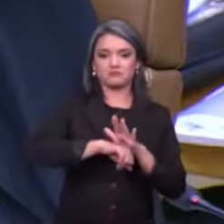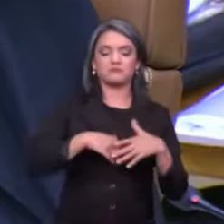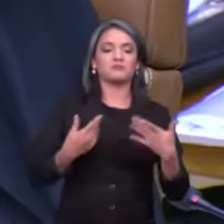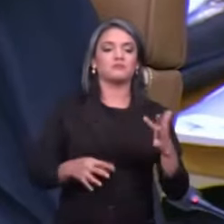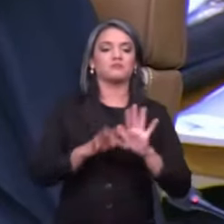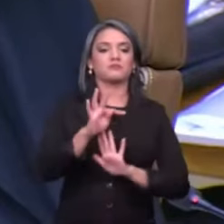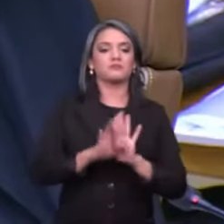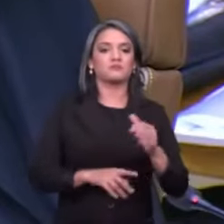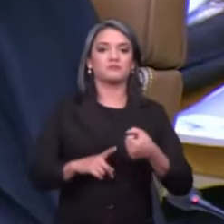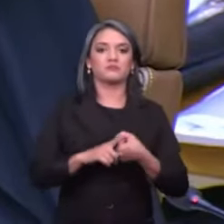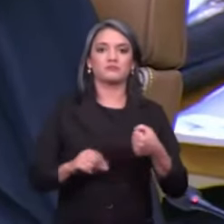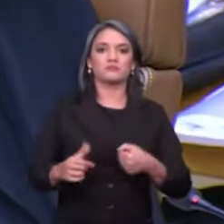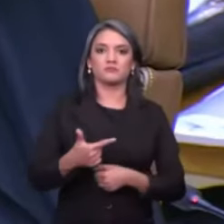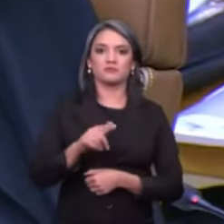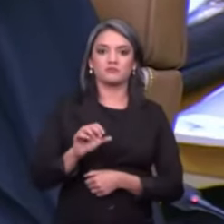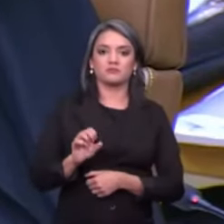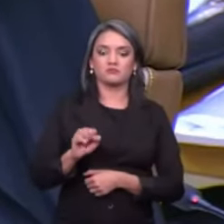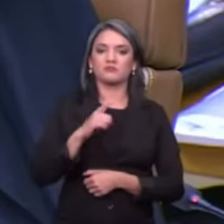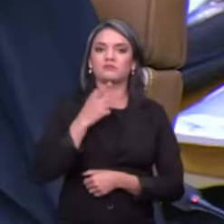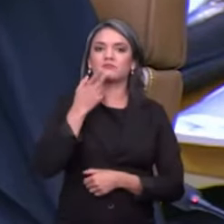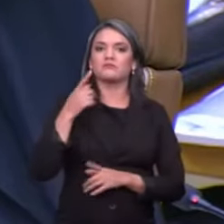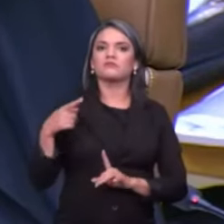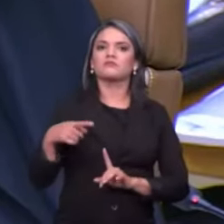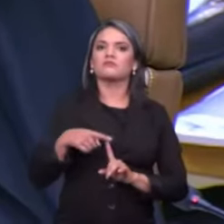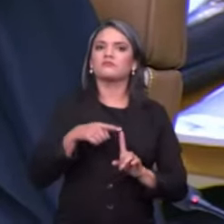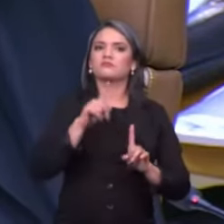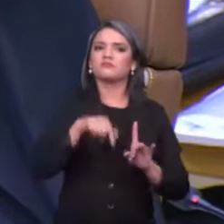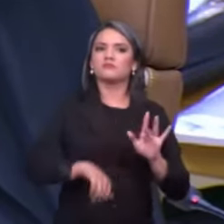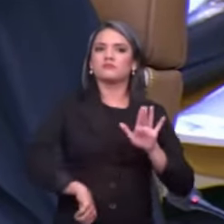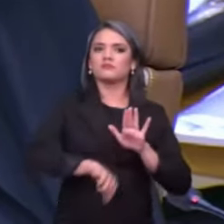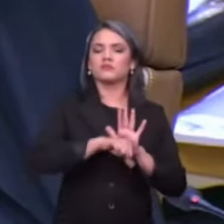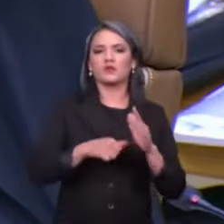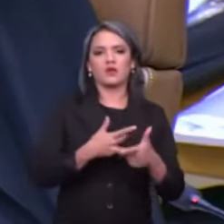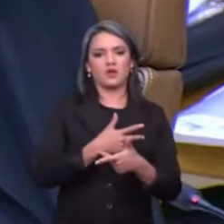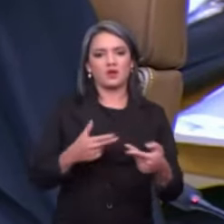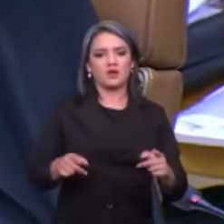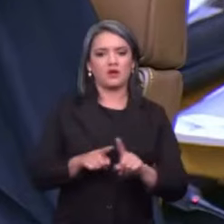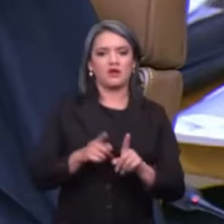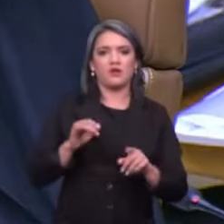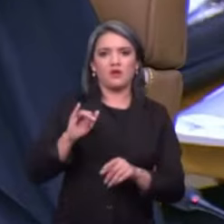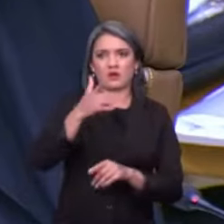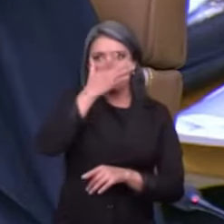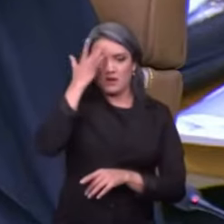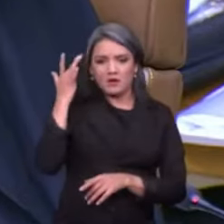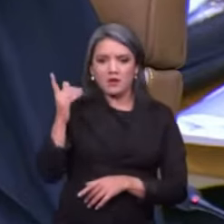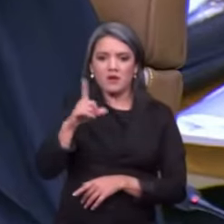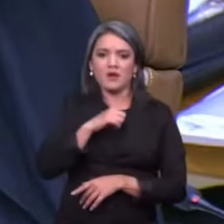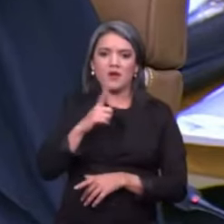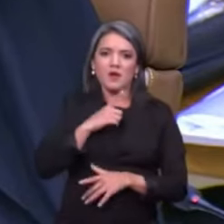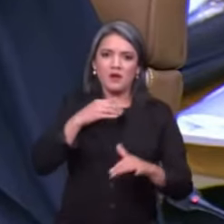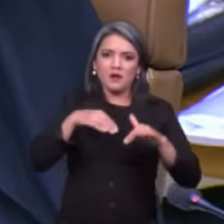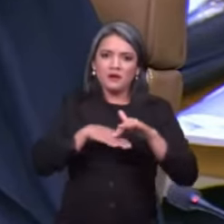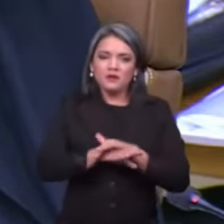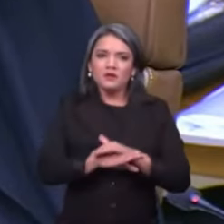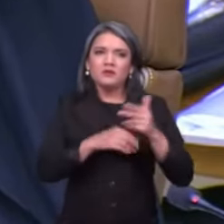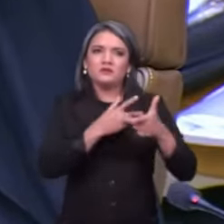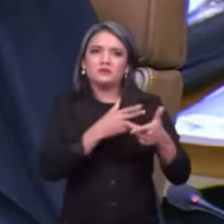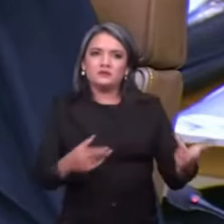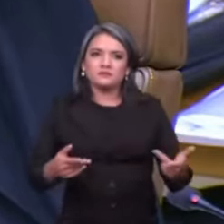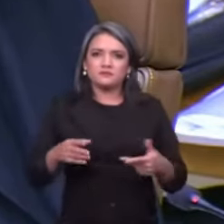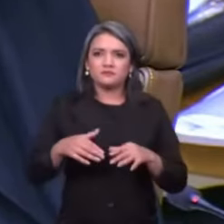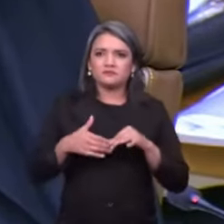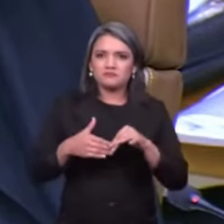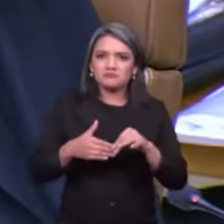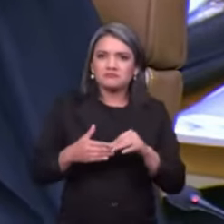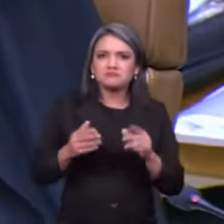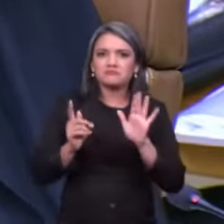artigo 28 tipifica, sim, como crime as condutas consistentes: adquirir, guardar, ter em depósito, transportar ou trazer consigo drogas para consumo